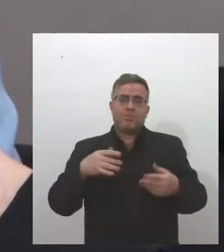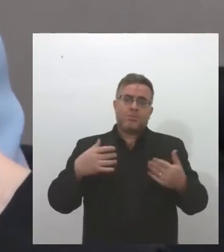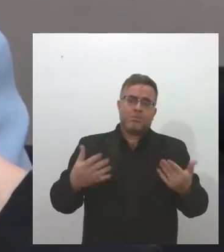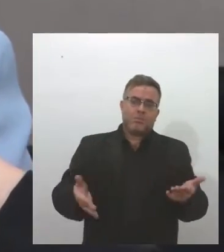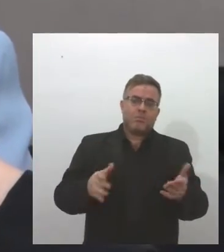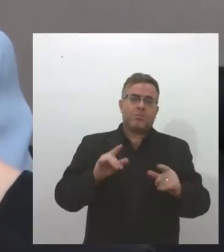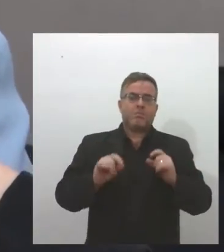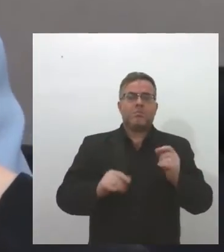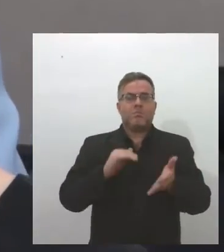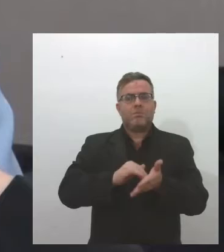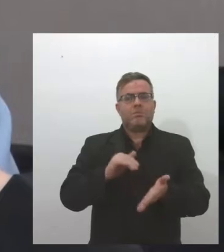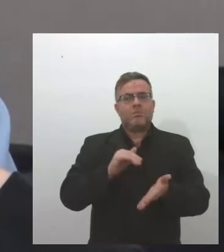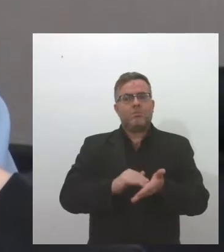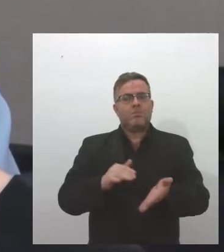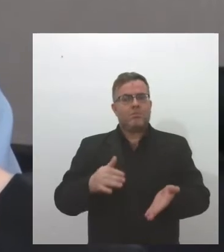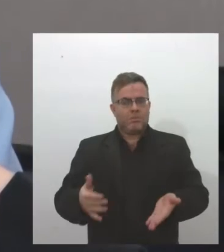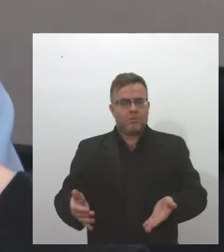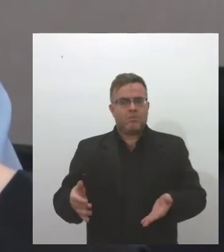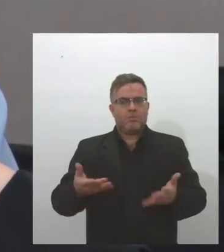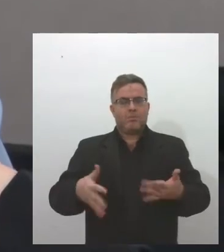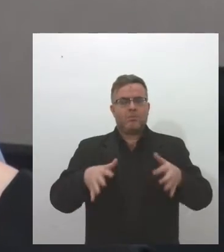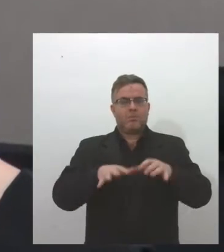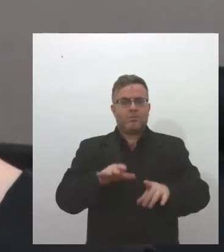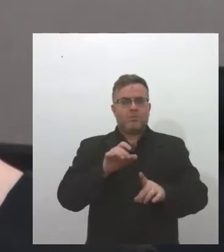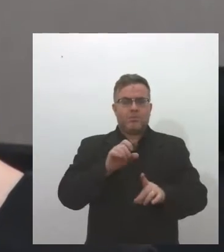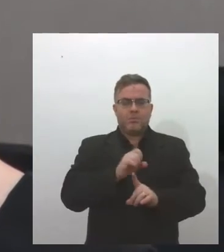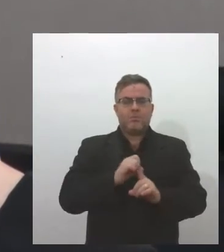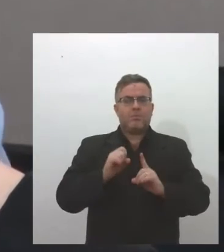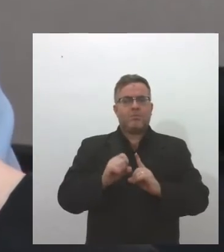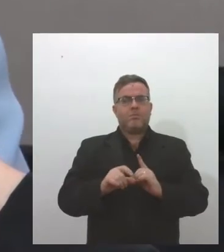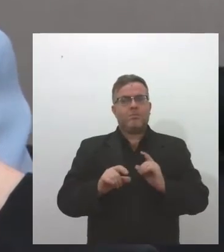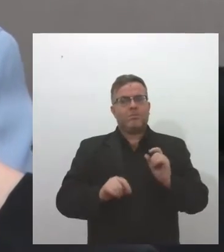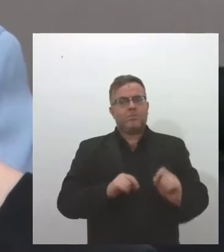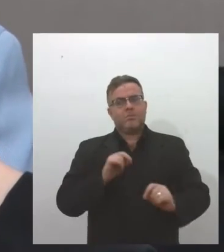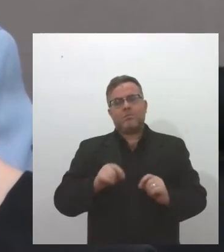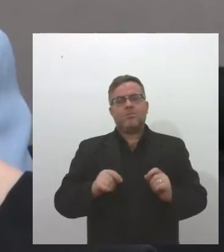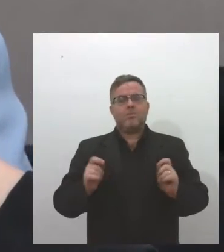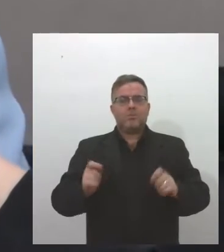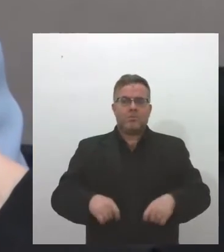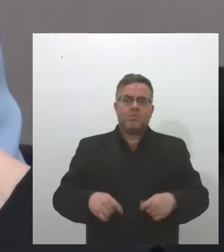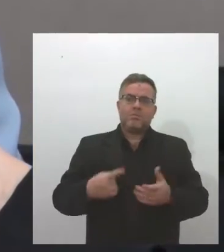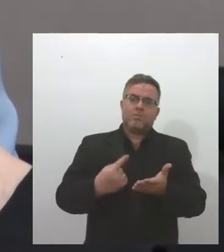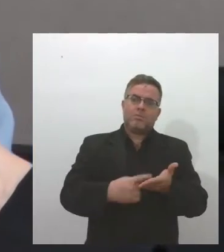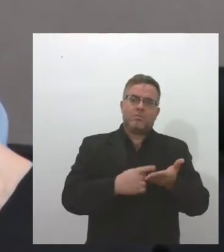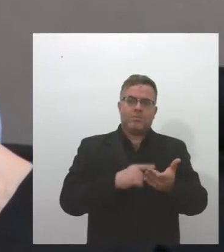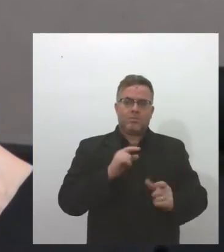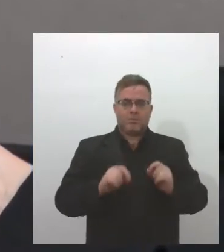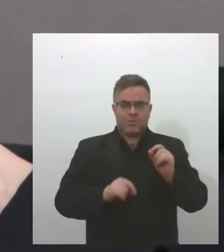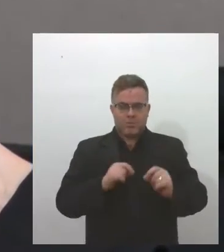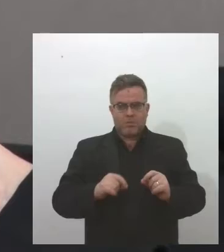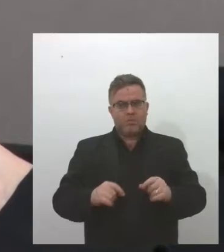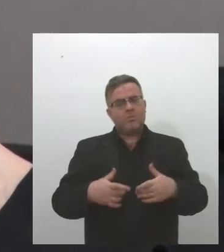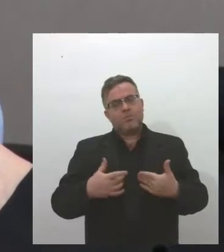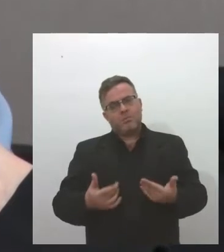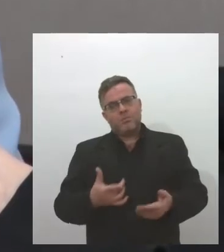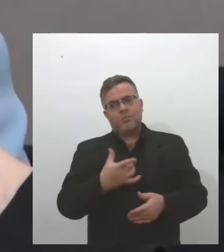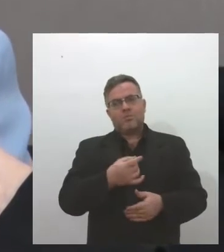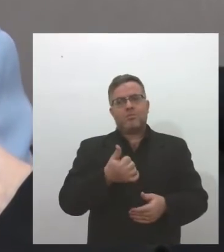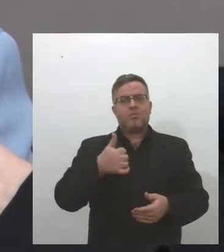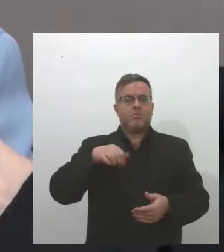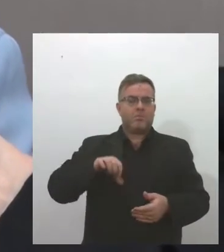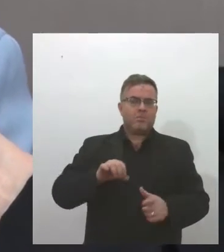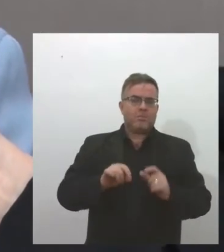pela Secretaria de Estado da Inclusão Social. E essas demandas decorrem de uma lei que foi aprovada na Casa de 2019 sobre um